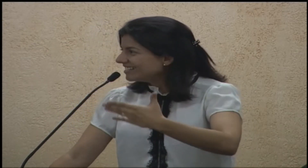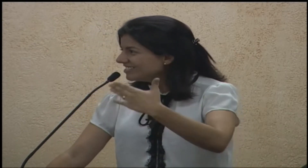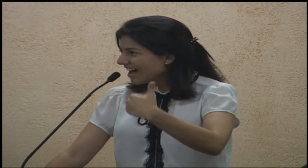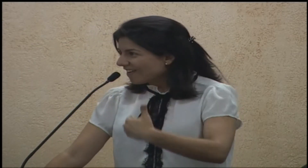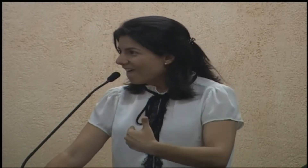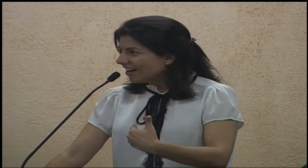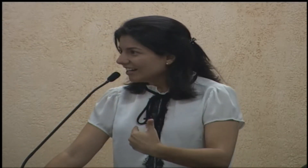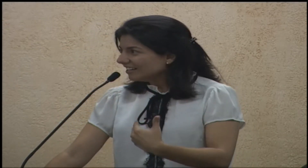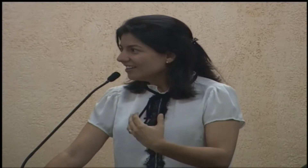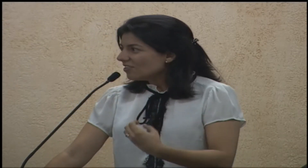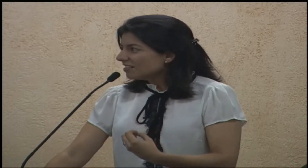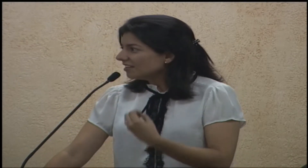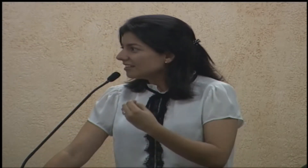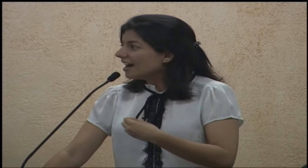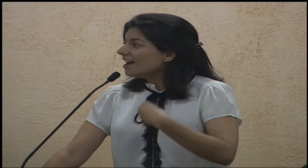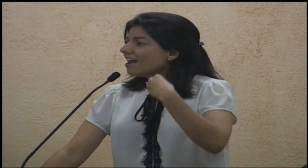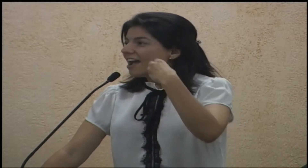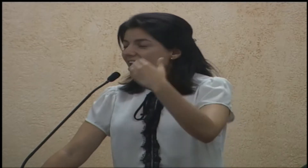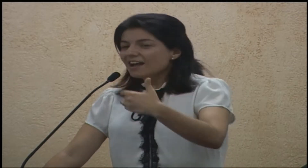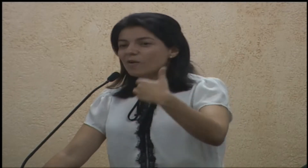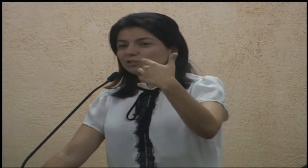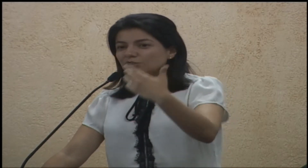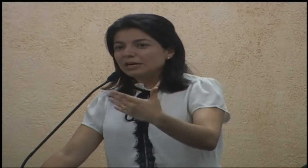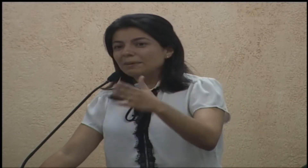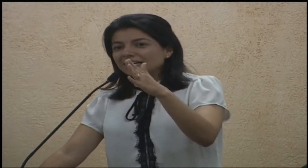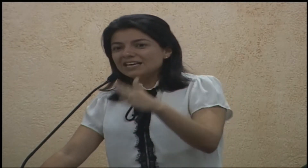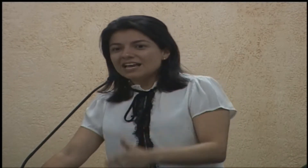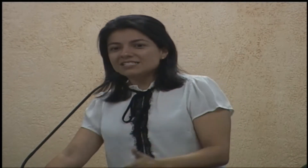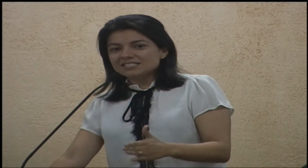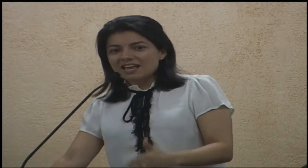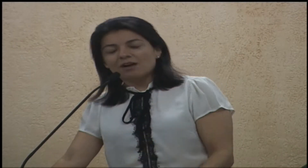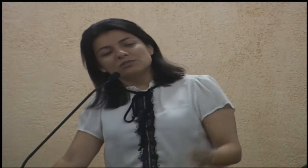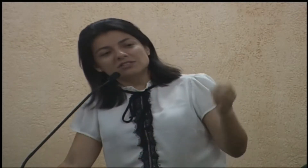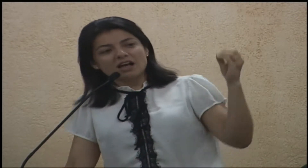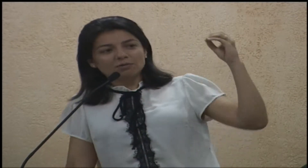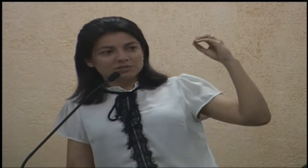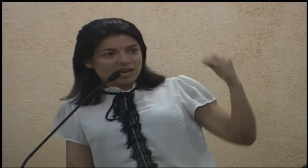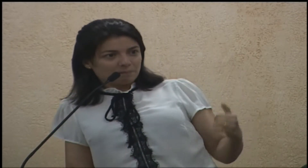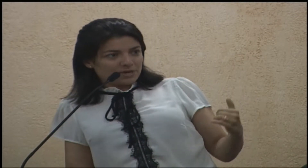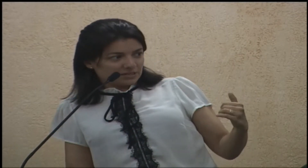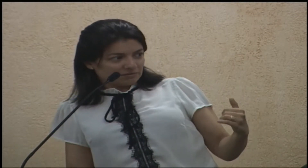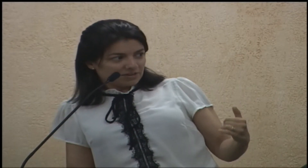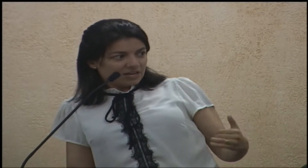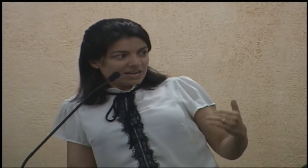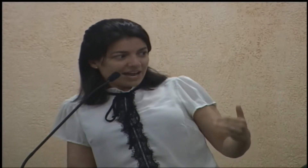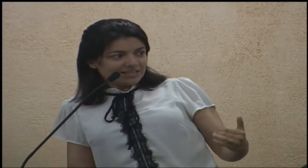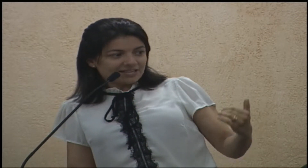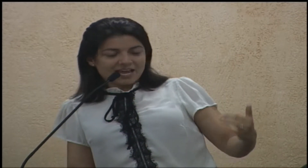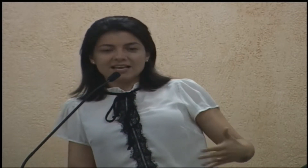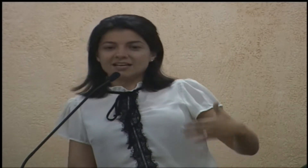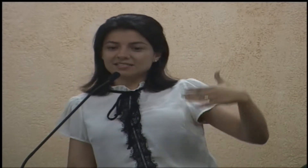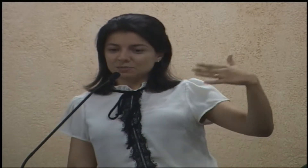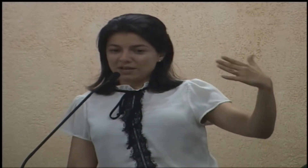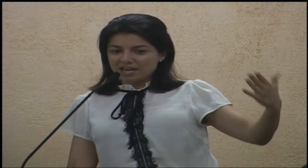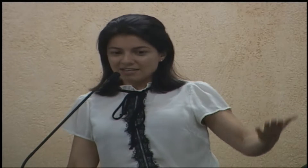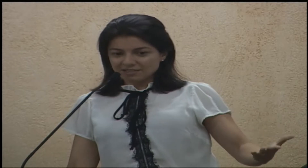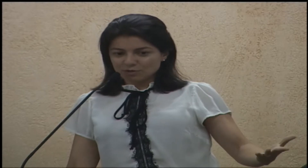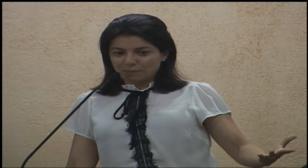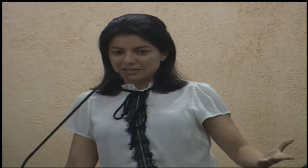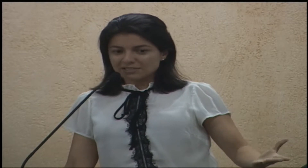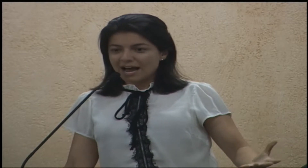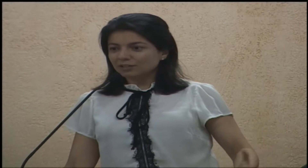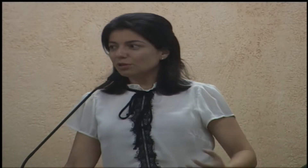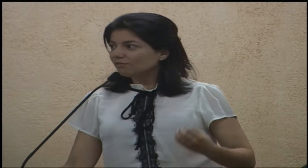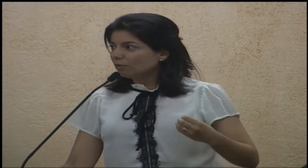partir de agora, tentar reconstruir para que esses erros não se repitam. E aí tem as experiências